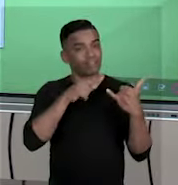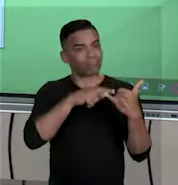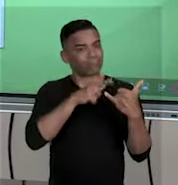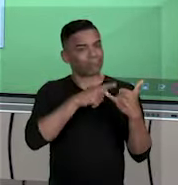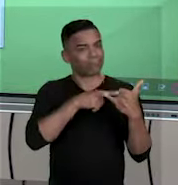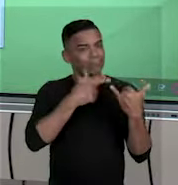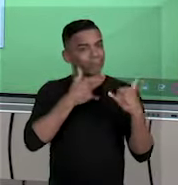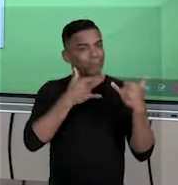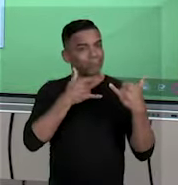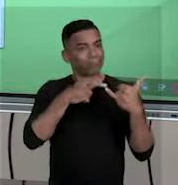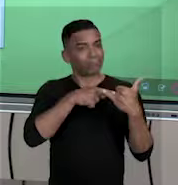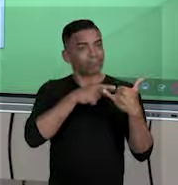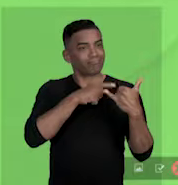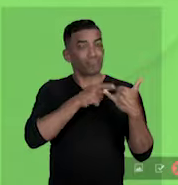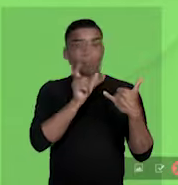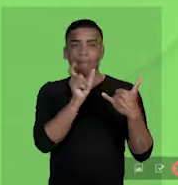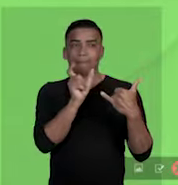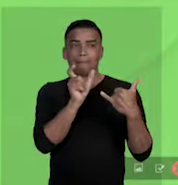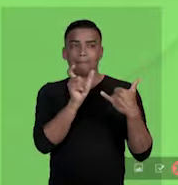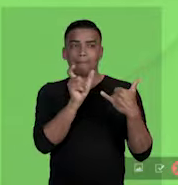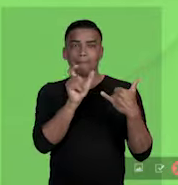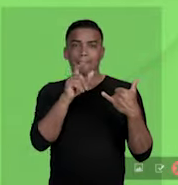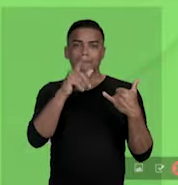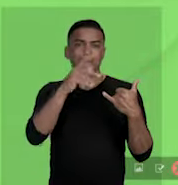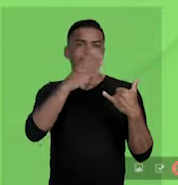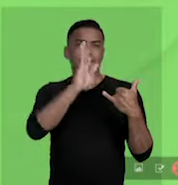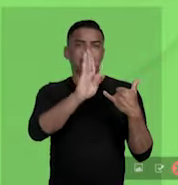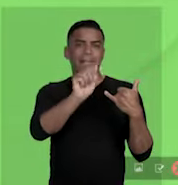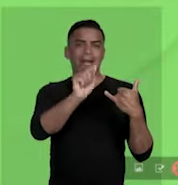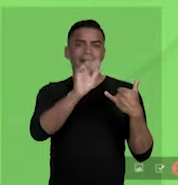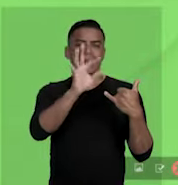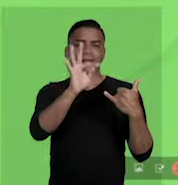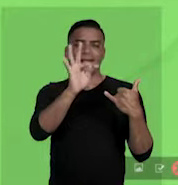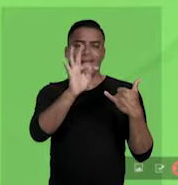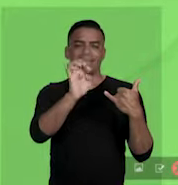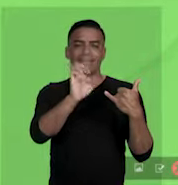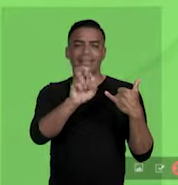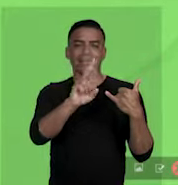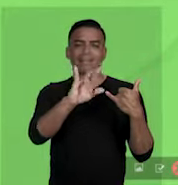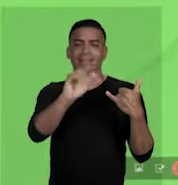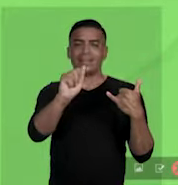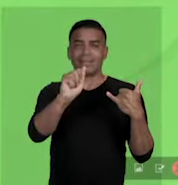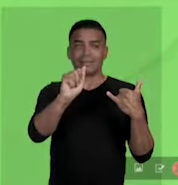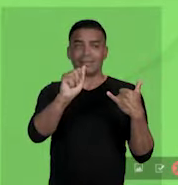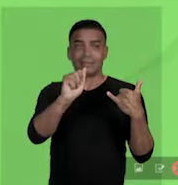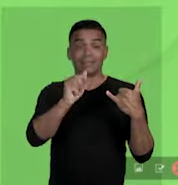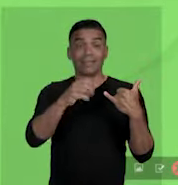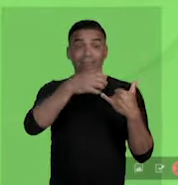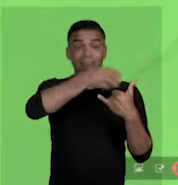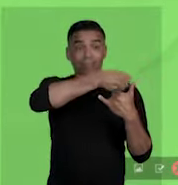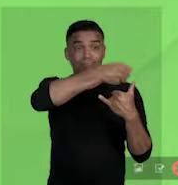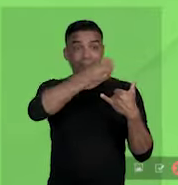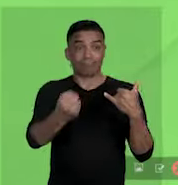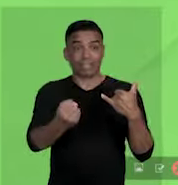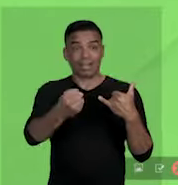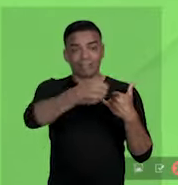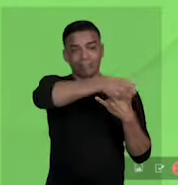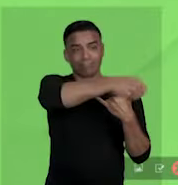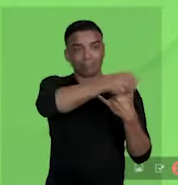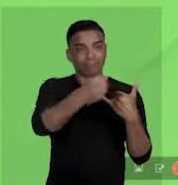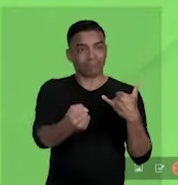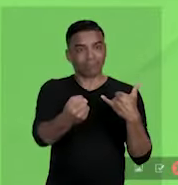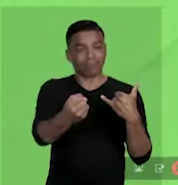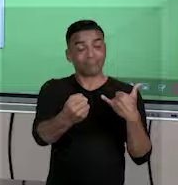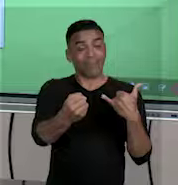caso aqui está representado uma bateria, né, o interruptor. Mas se a gente pegar isso